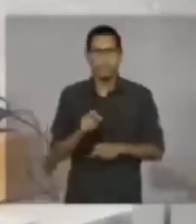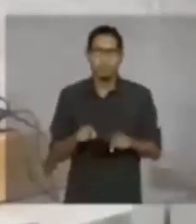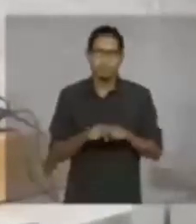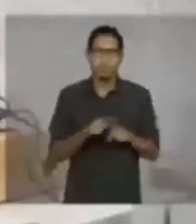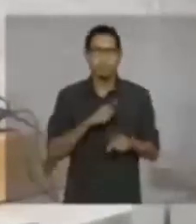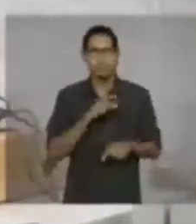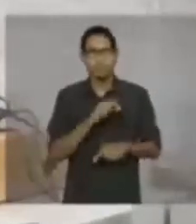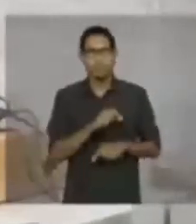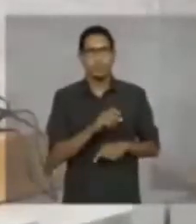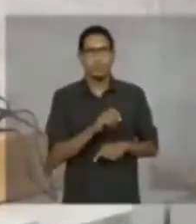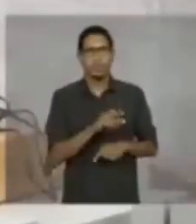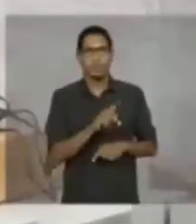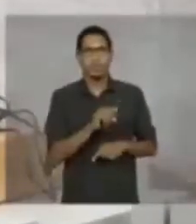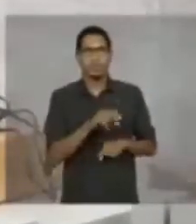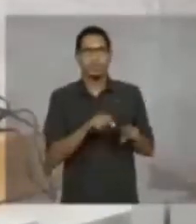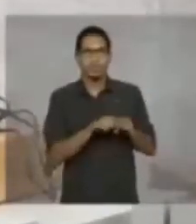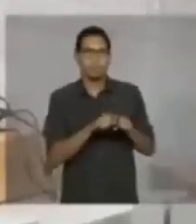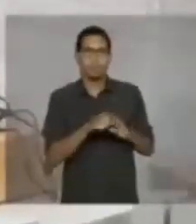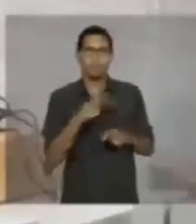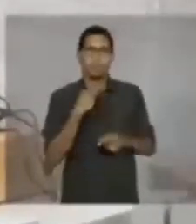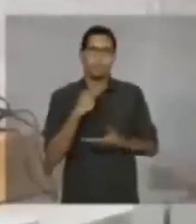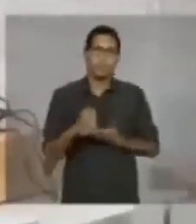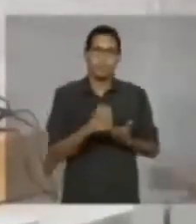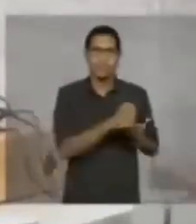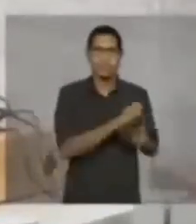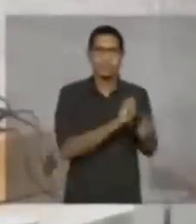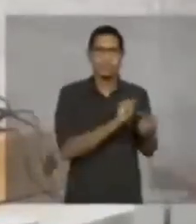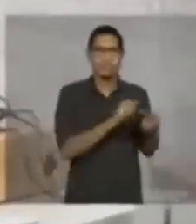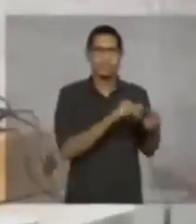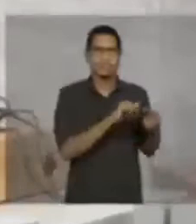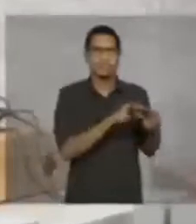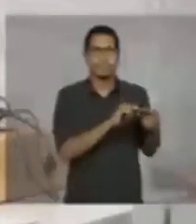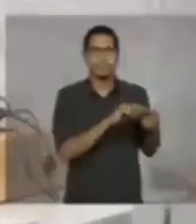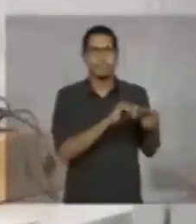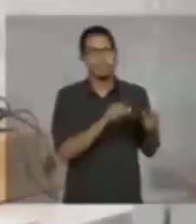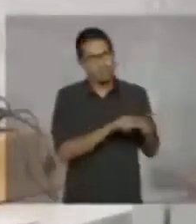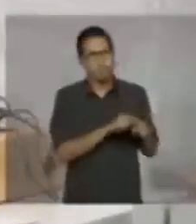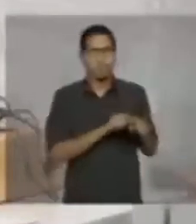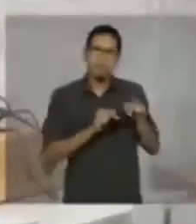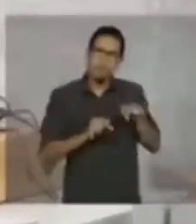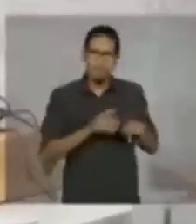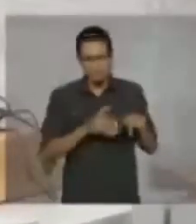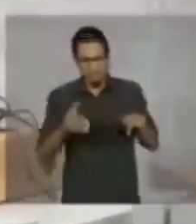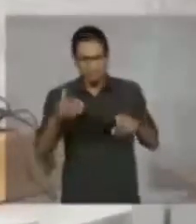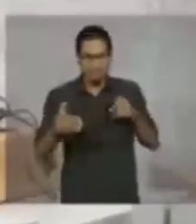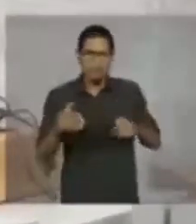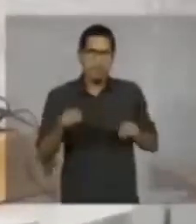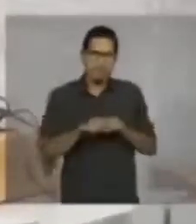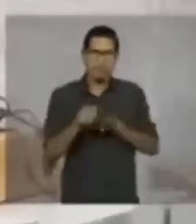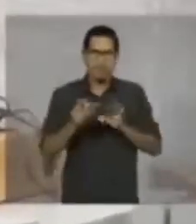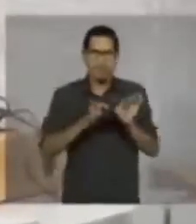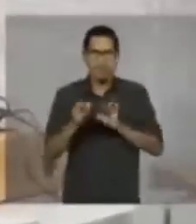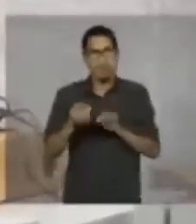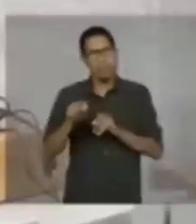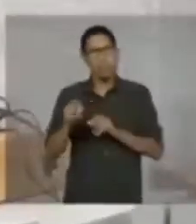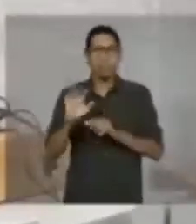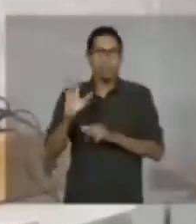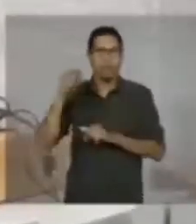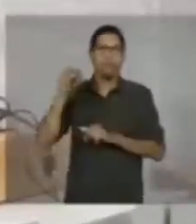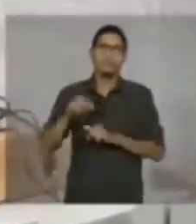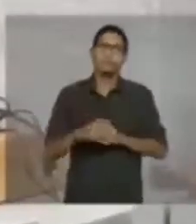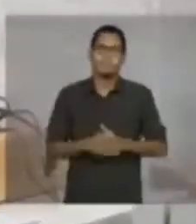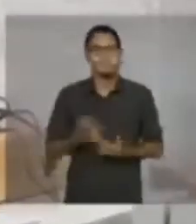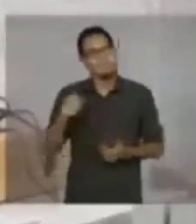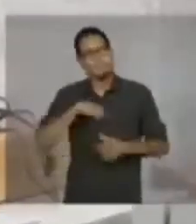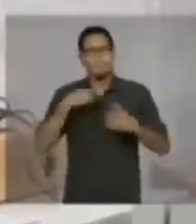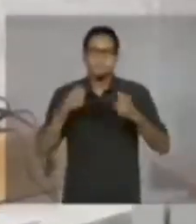resíduo orgânico não pode mais ir para aterro sanitário. Então, daqui até lá, tem que ser tomadas providências para que isso não aconteça. Então, a gente precisa